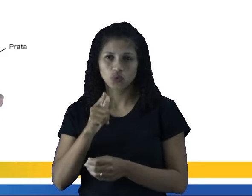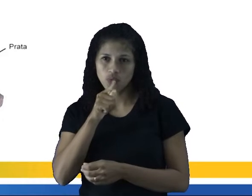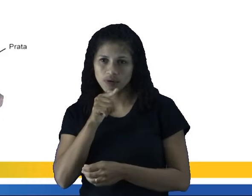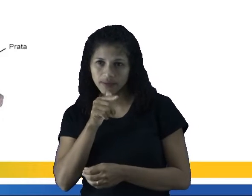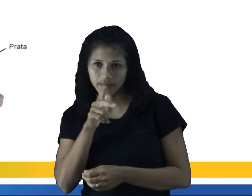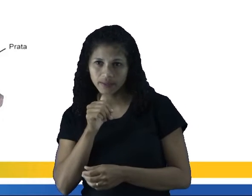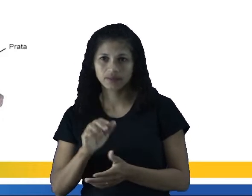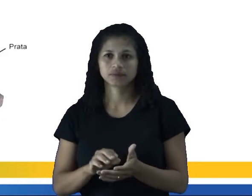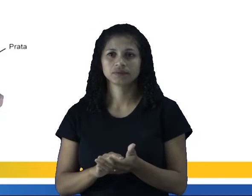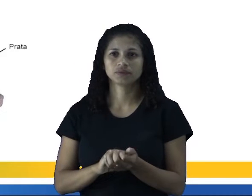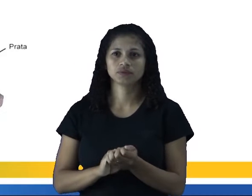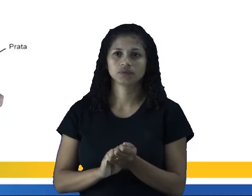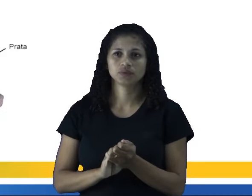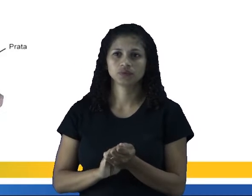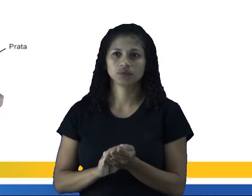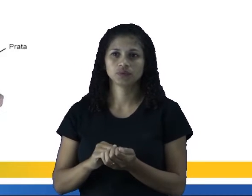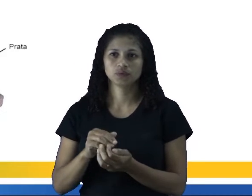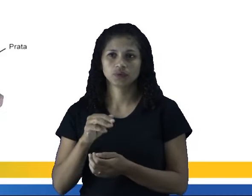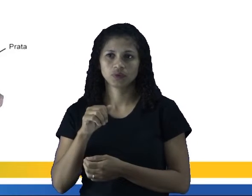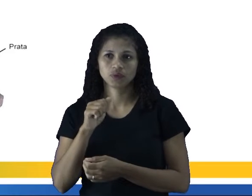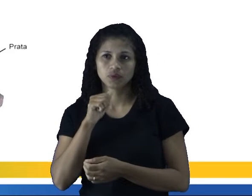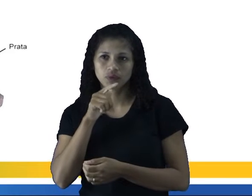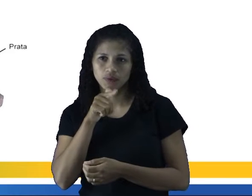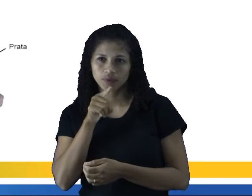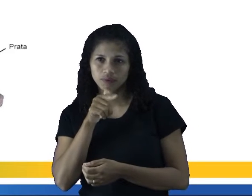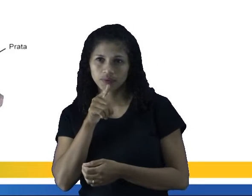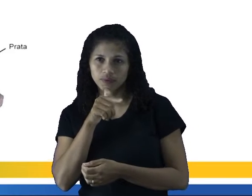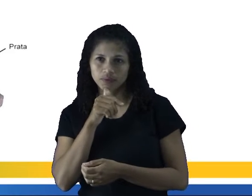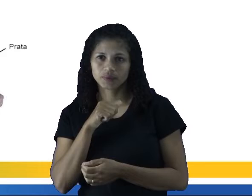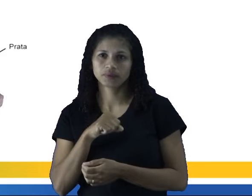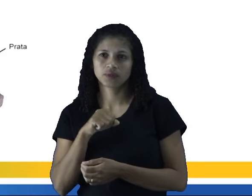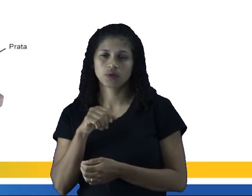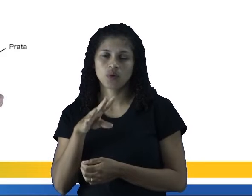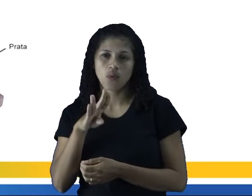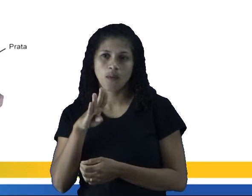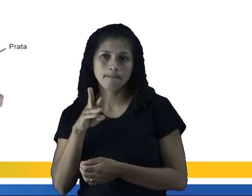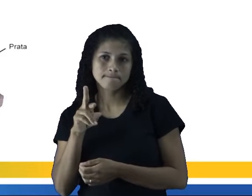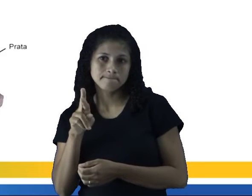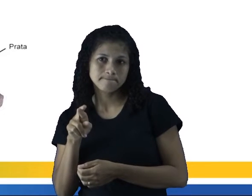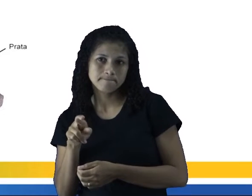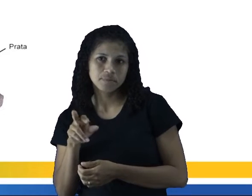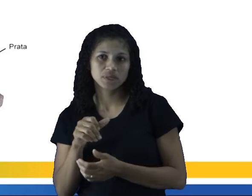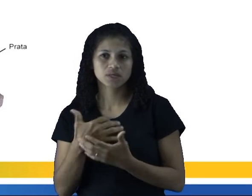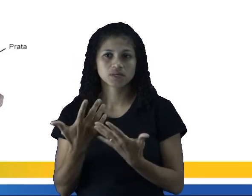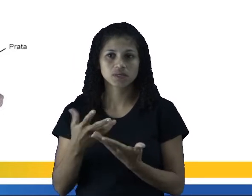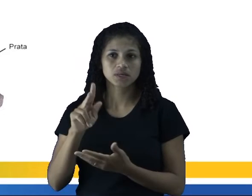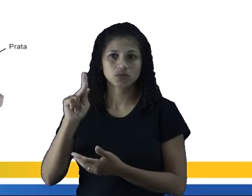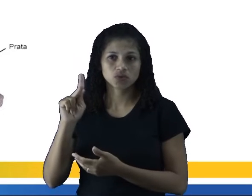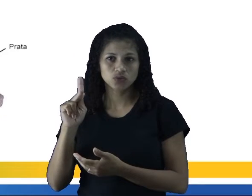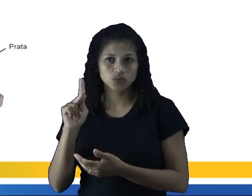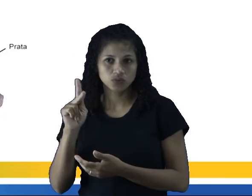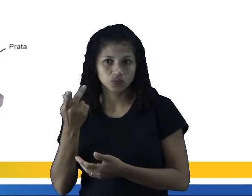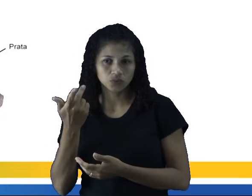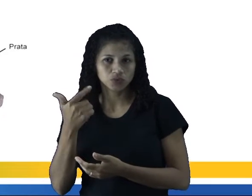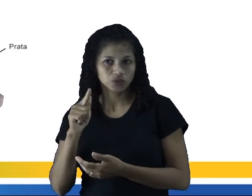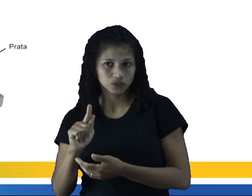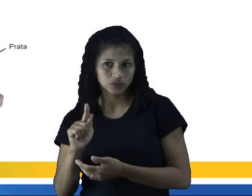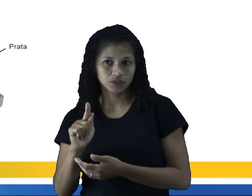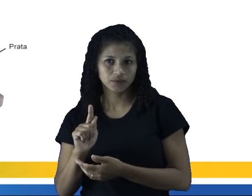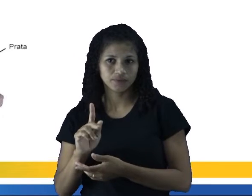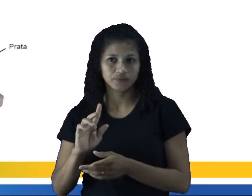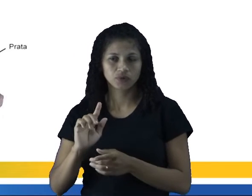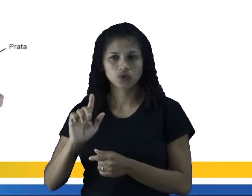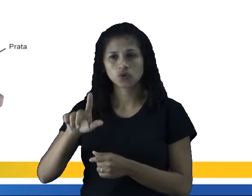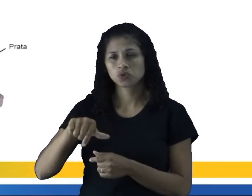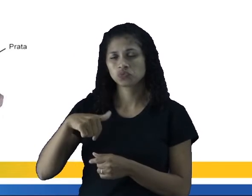o mercúrio, né? Então, o mercúrio, ele é o único metal líquido, né, que a gente encontra. E todos os demais